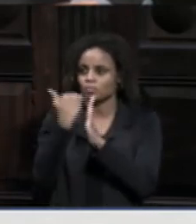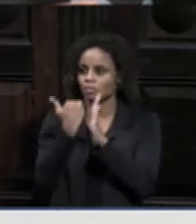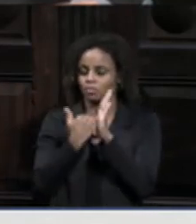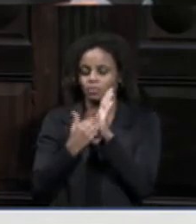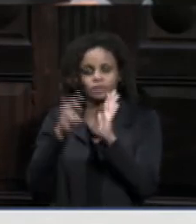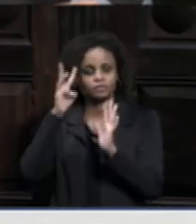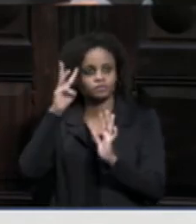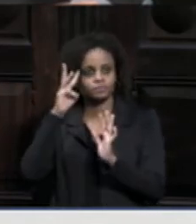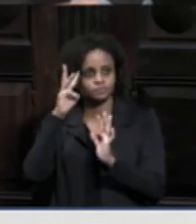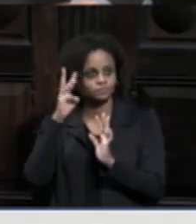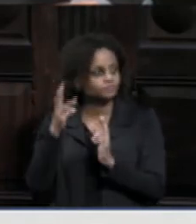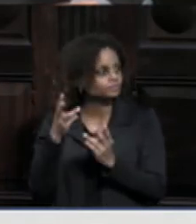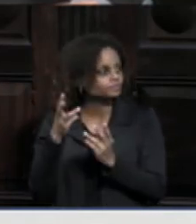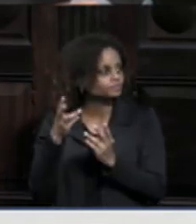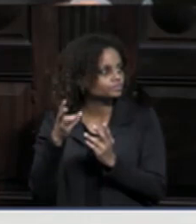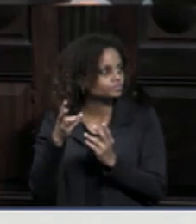terça-feira.